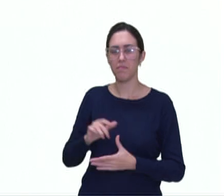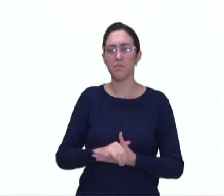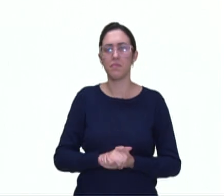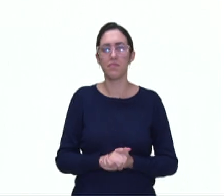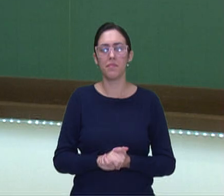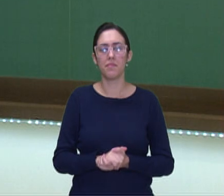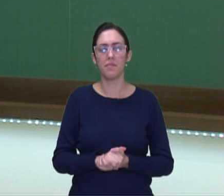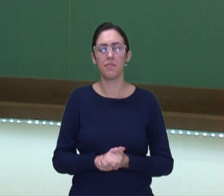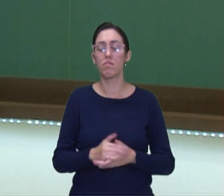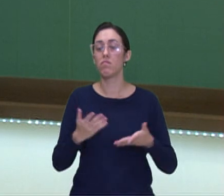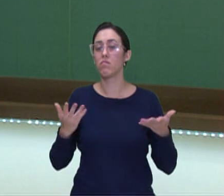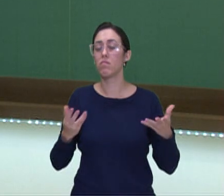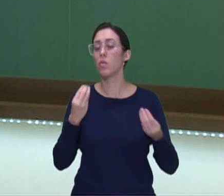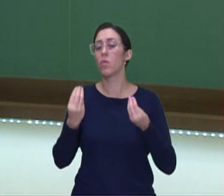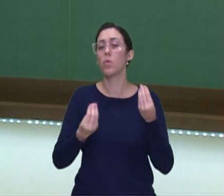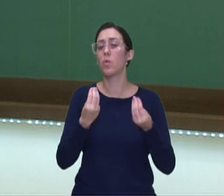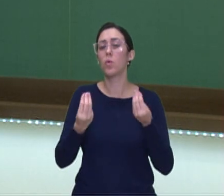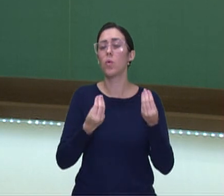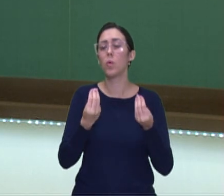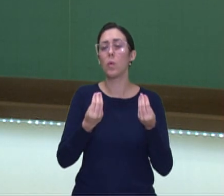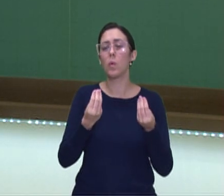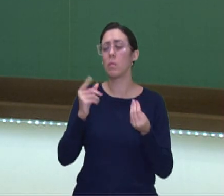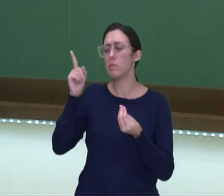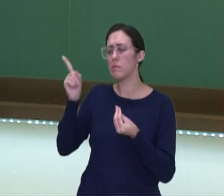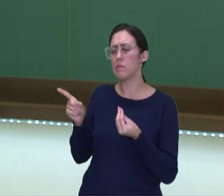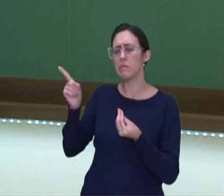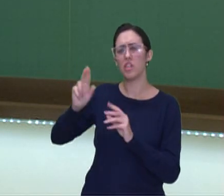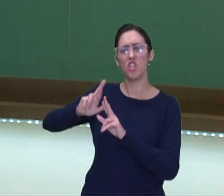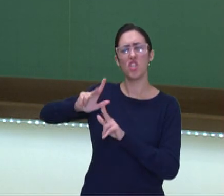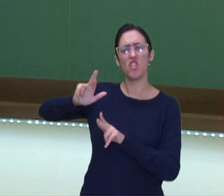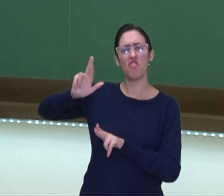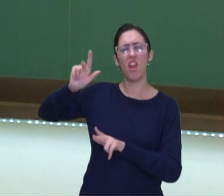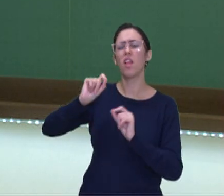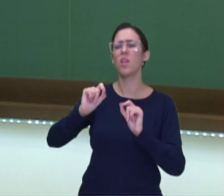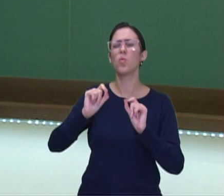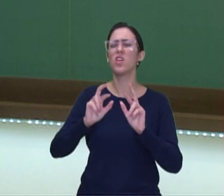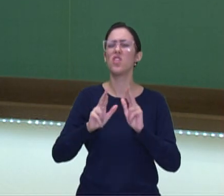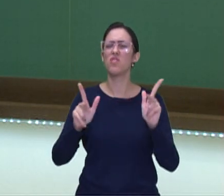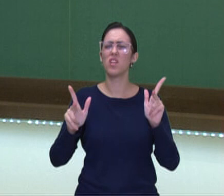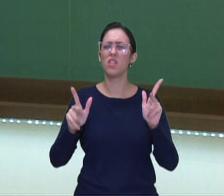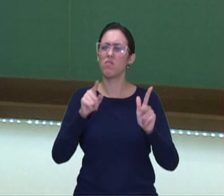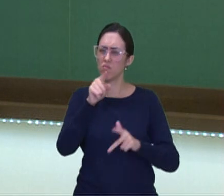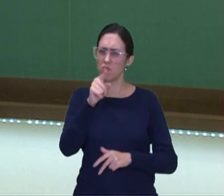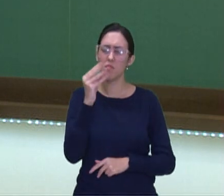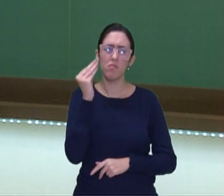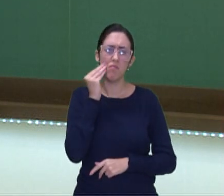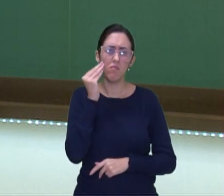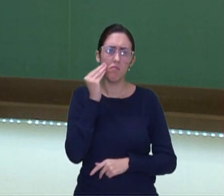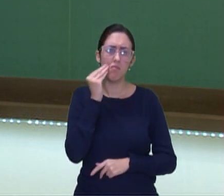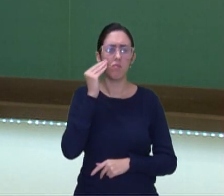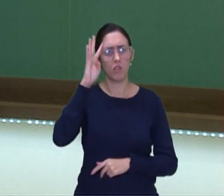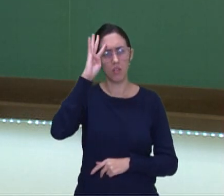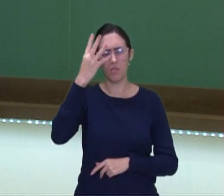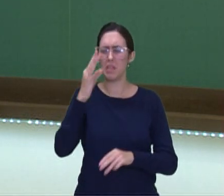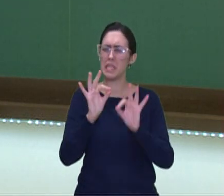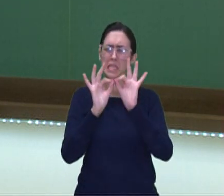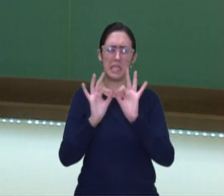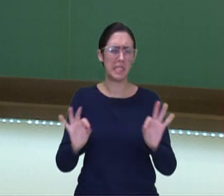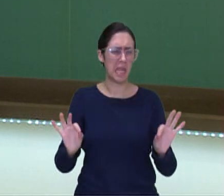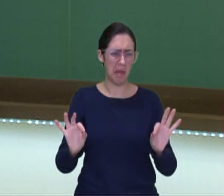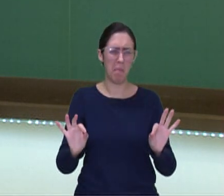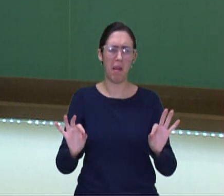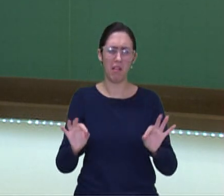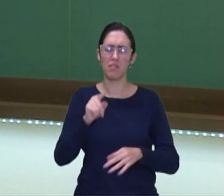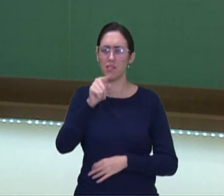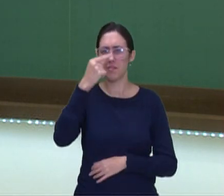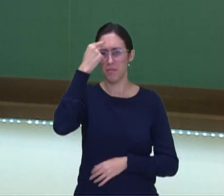43. Eu quero saber qual é a diferença que existe entre essas quatro expressões. A diferença é muito simples, tá?